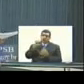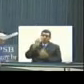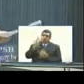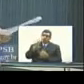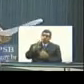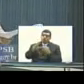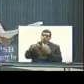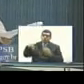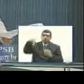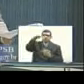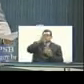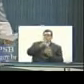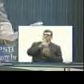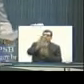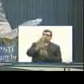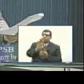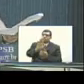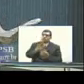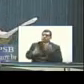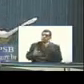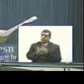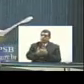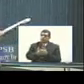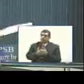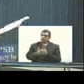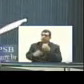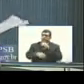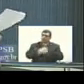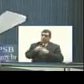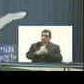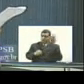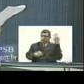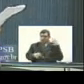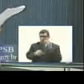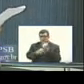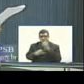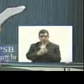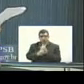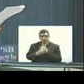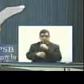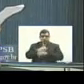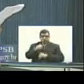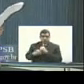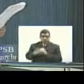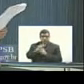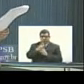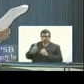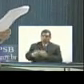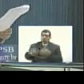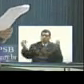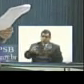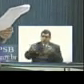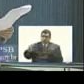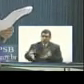da ponte obra executada medida não paga em 2010 passada para o orçamento de 2011 é vidente